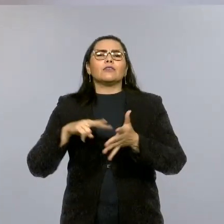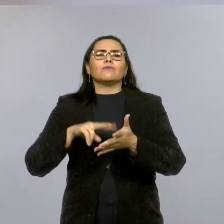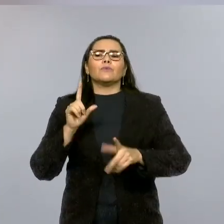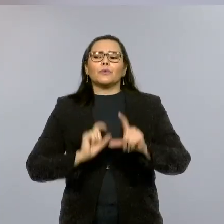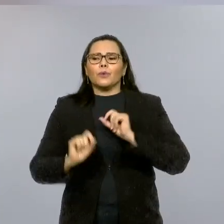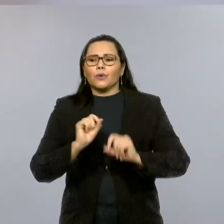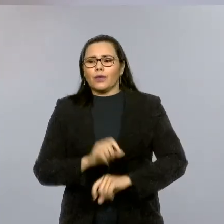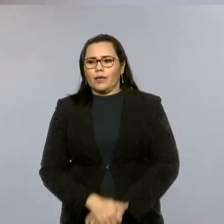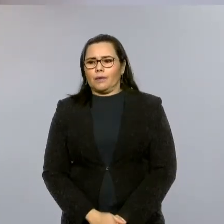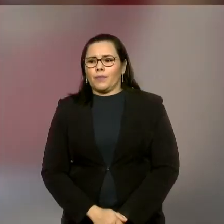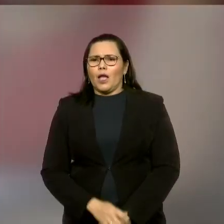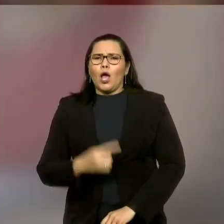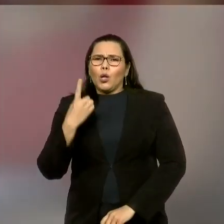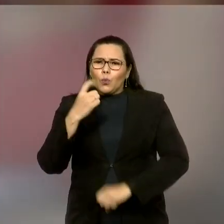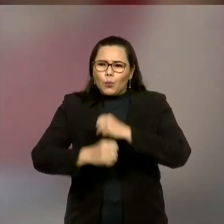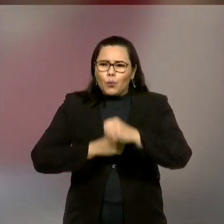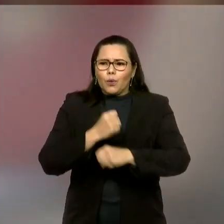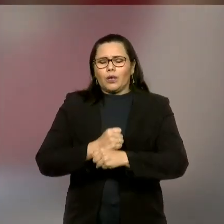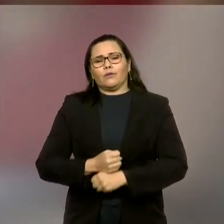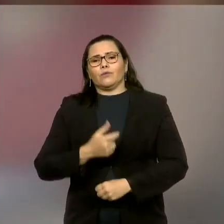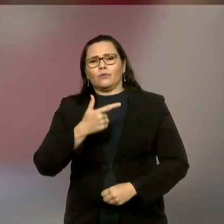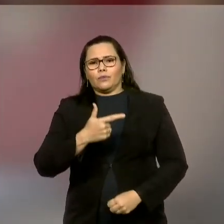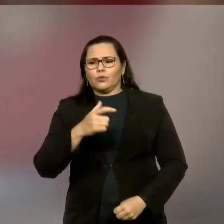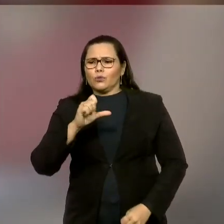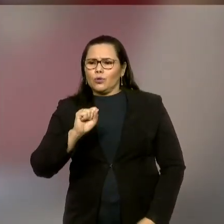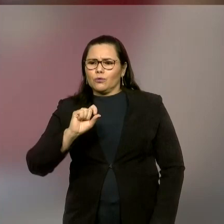média o país teve 28.99